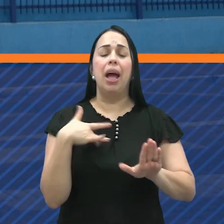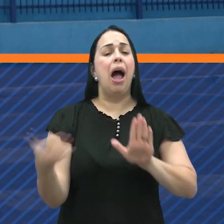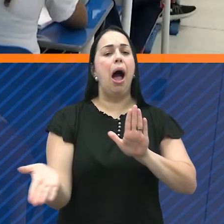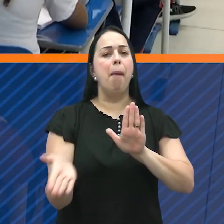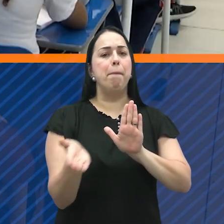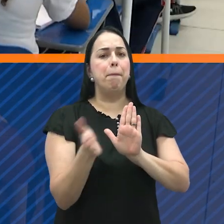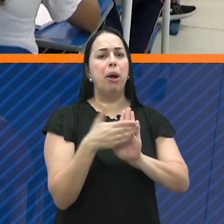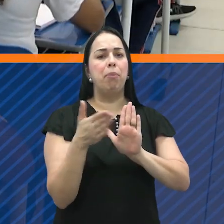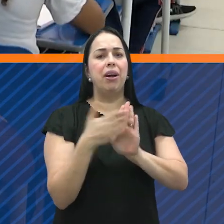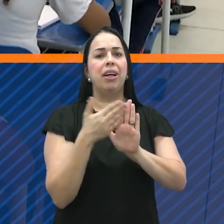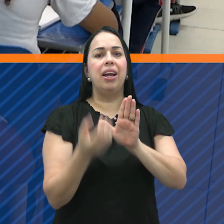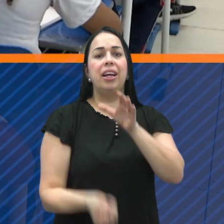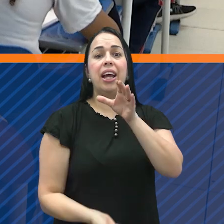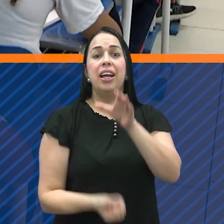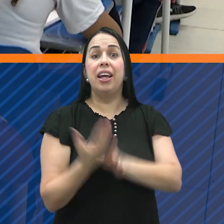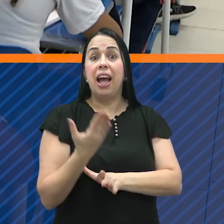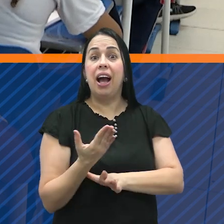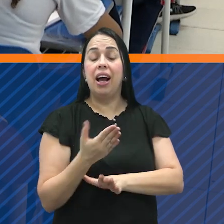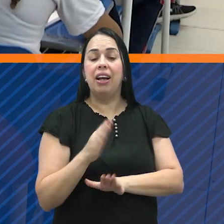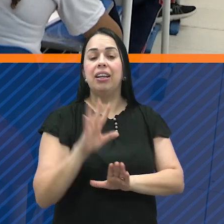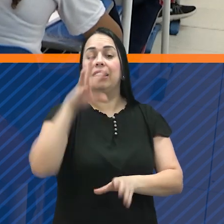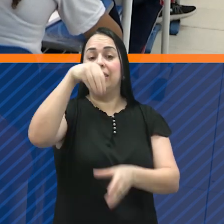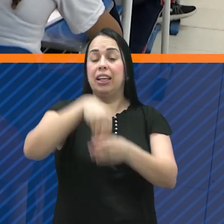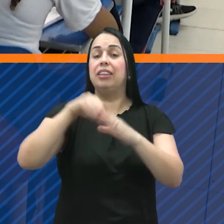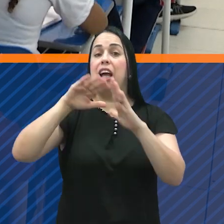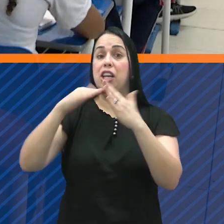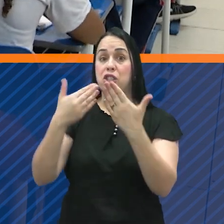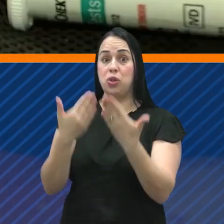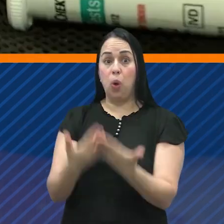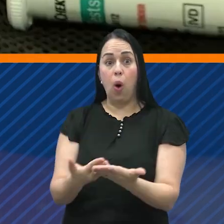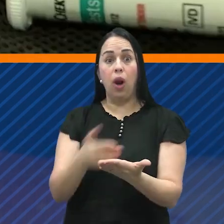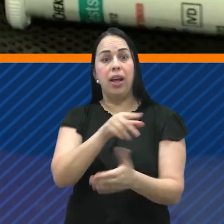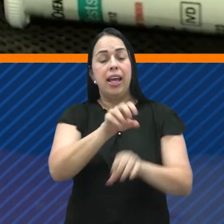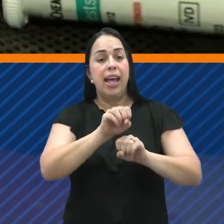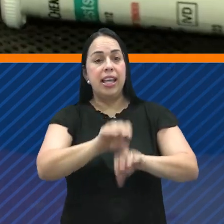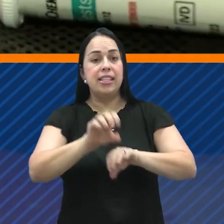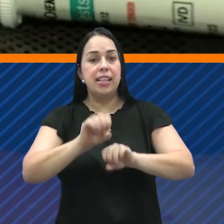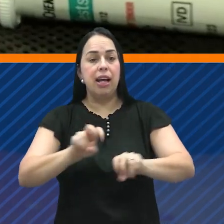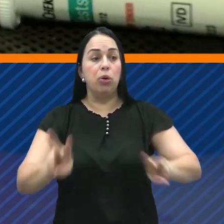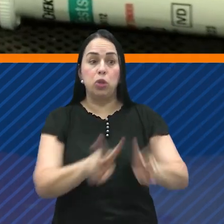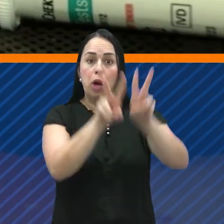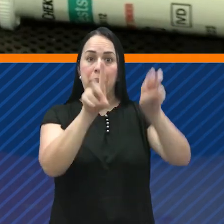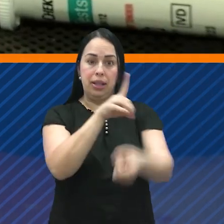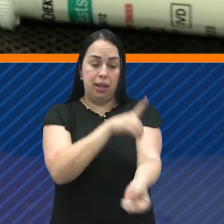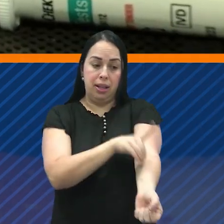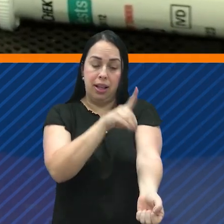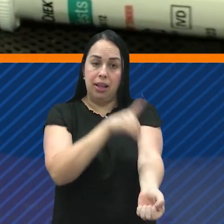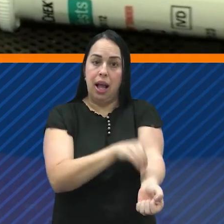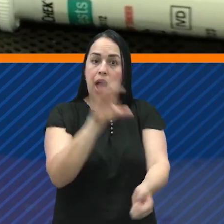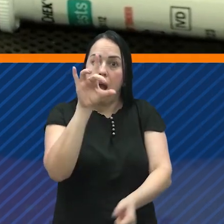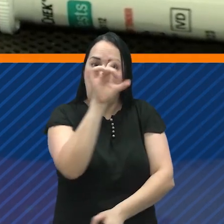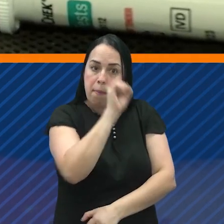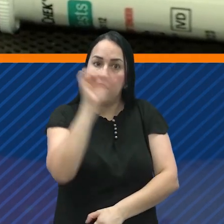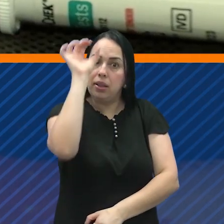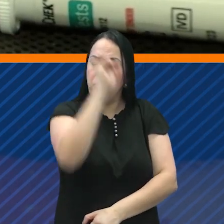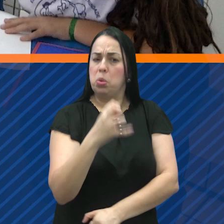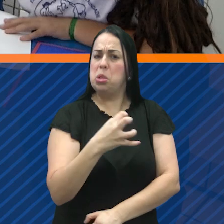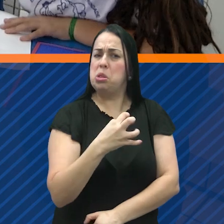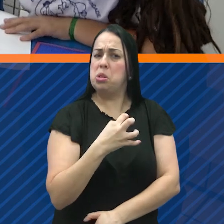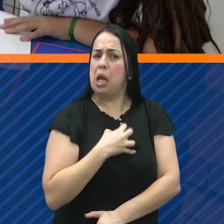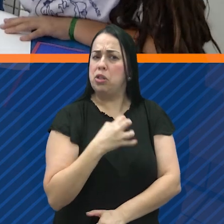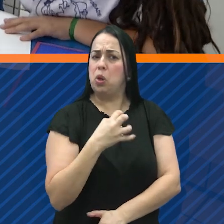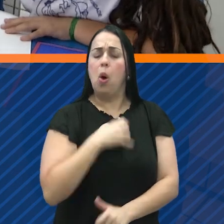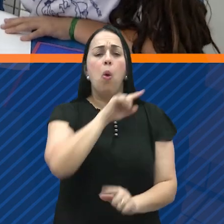proposta busca instituir na rede municipal de ensino o programa educativo ABC Diabetes.